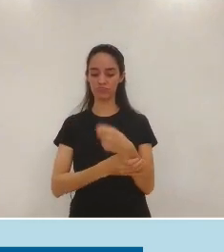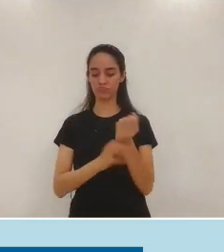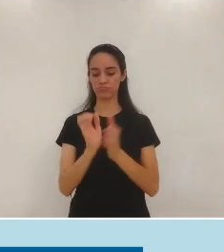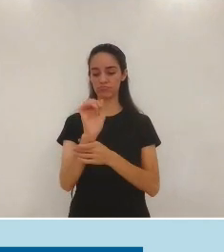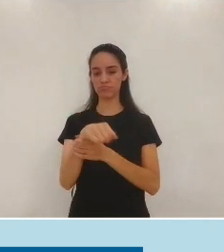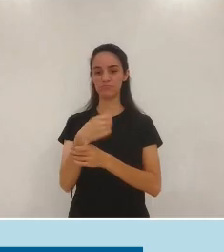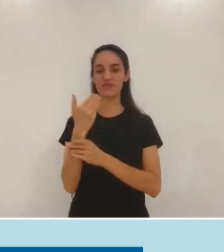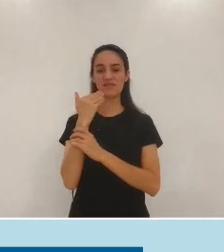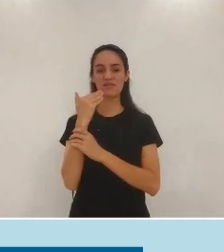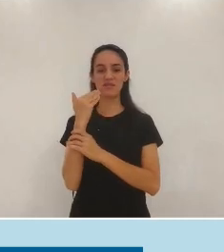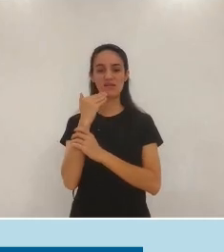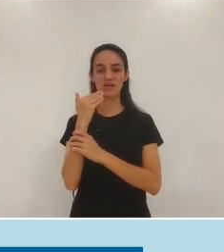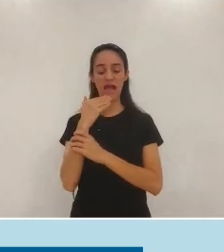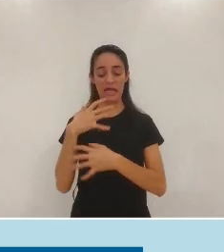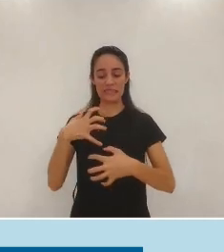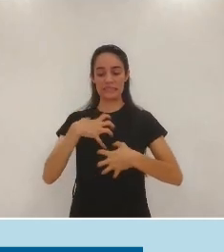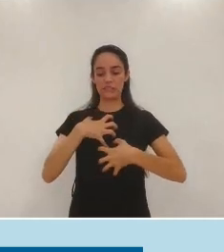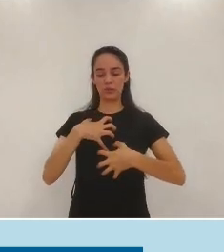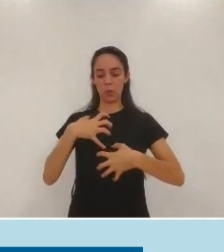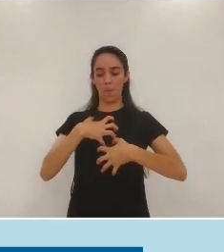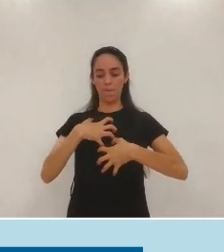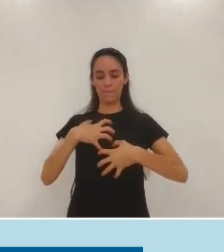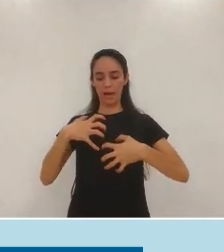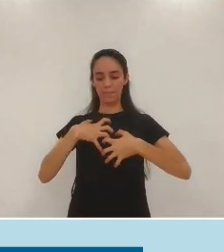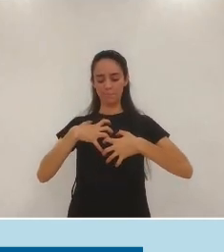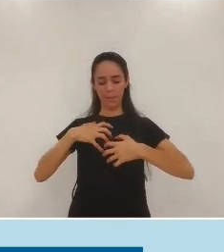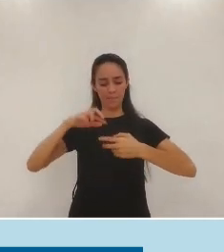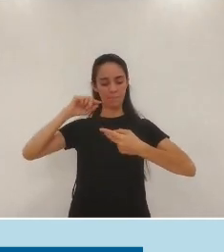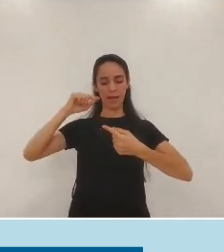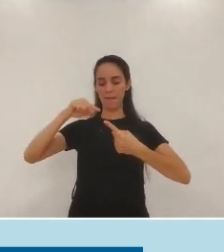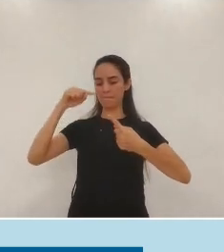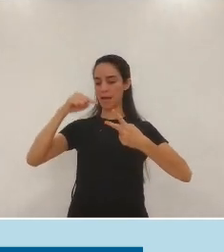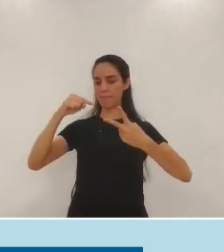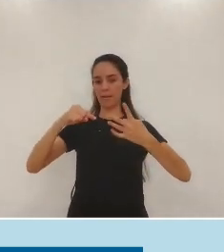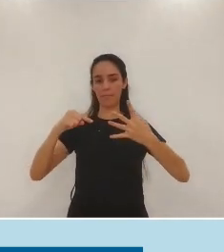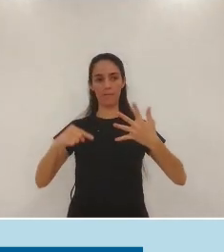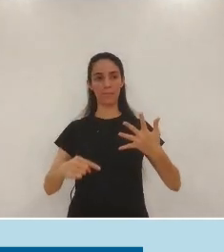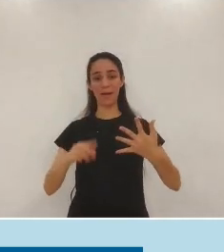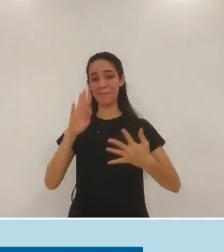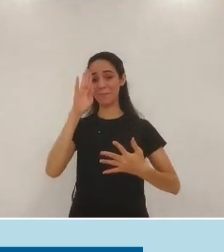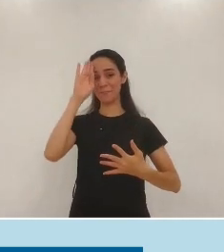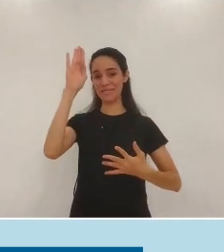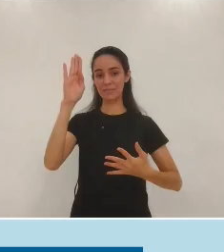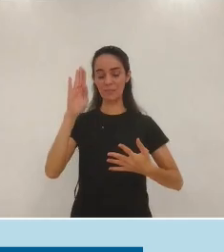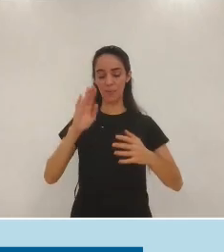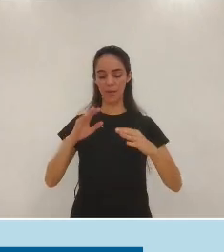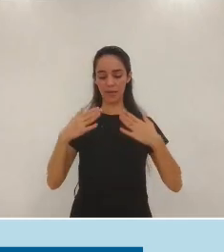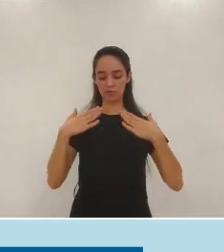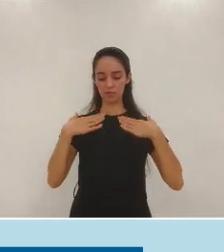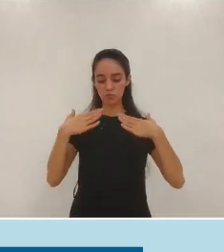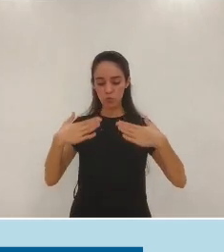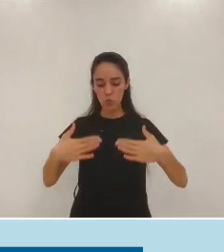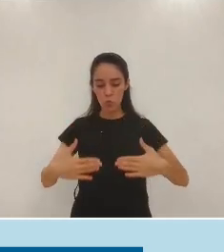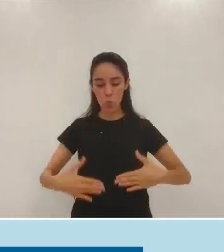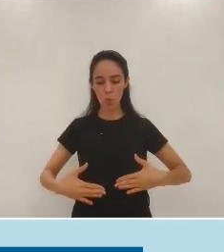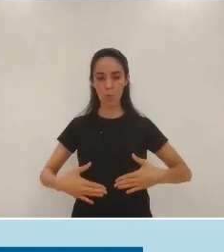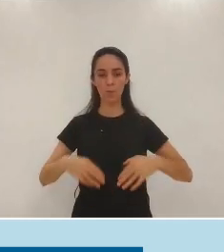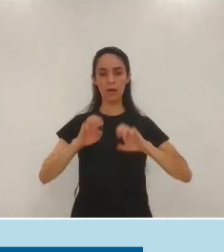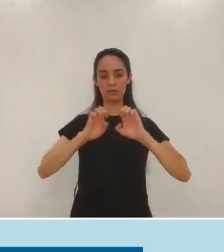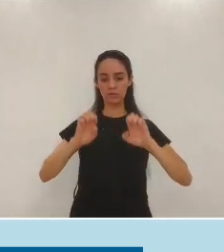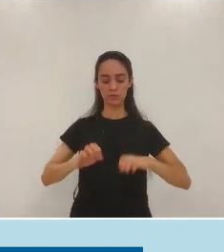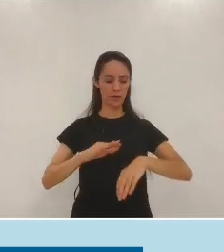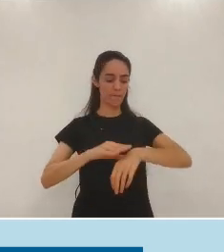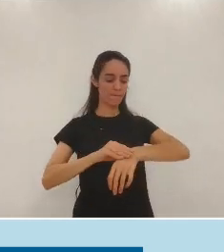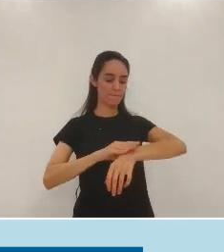de sintomas, principalmente na parte estrutural, que pode ser da pele,